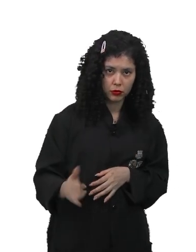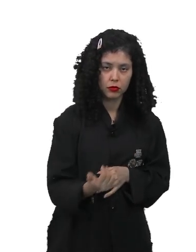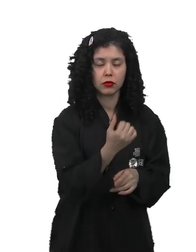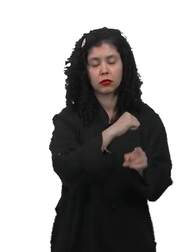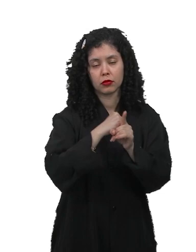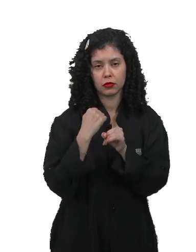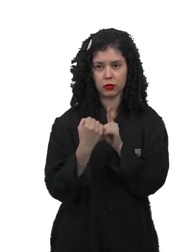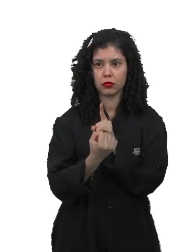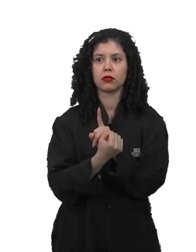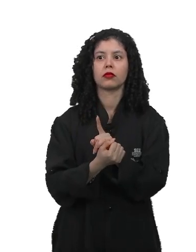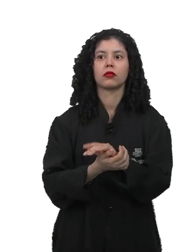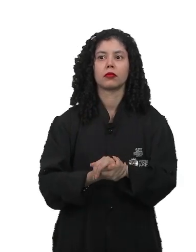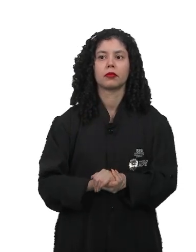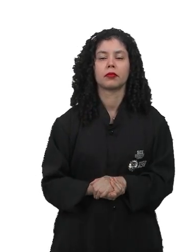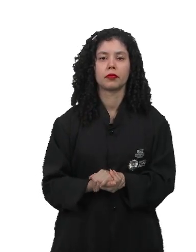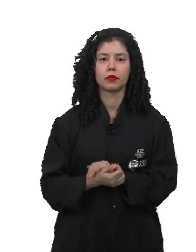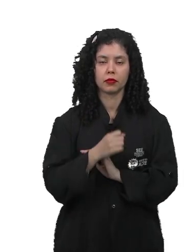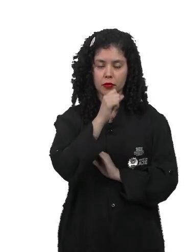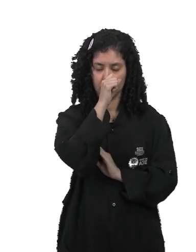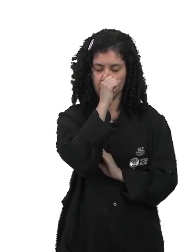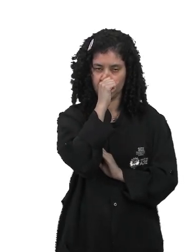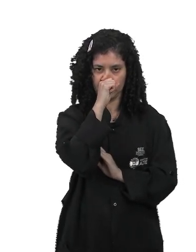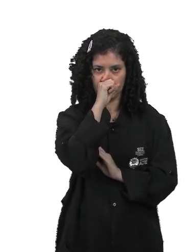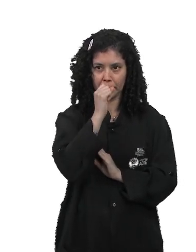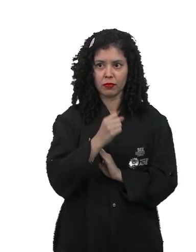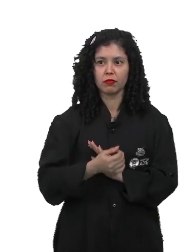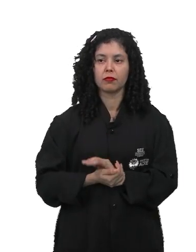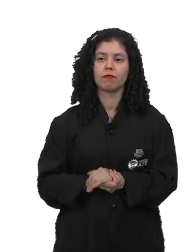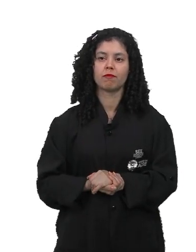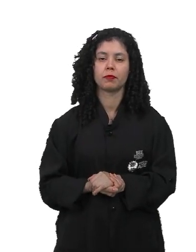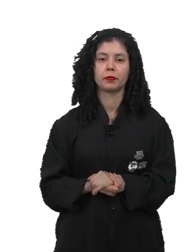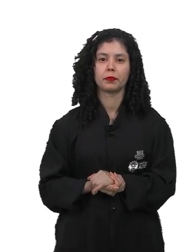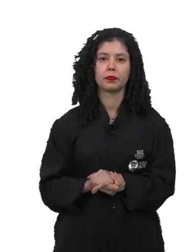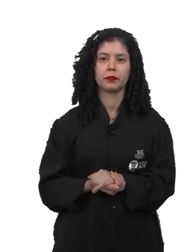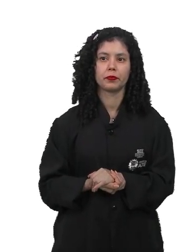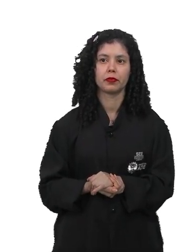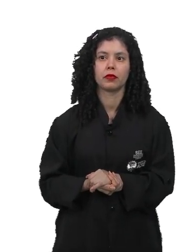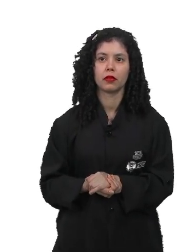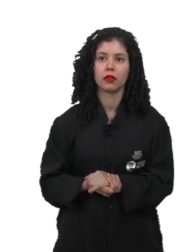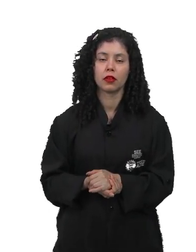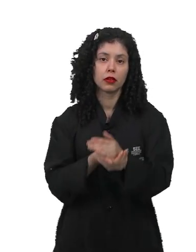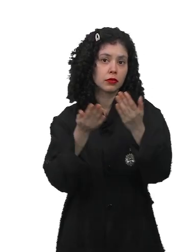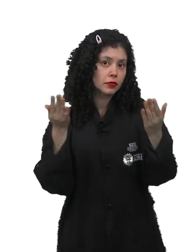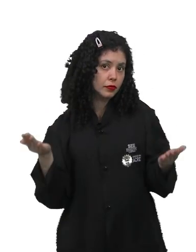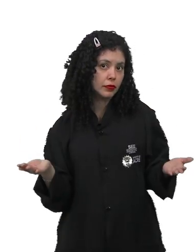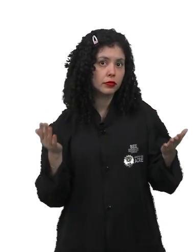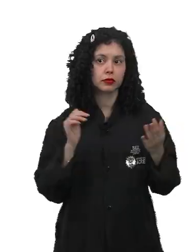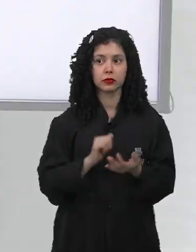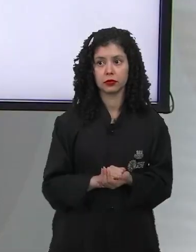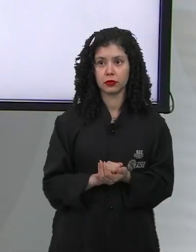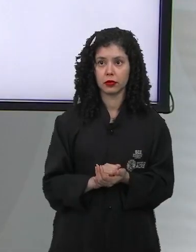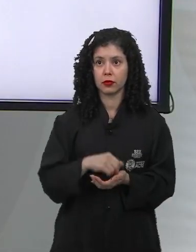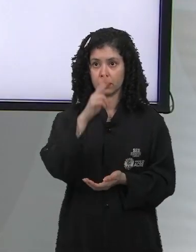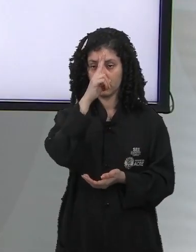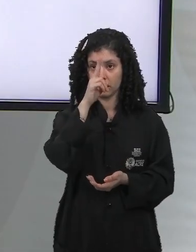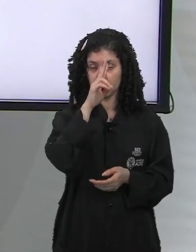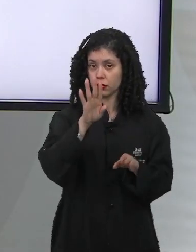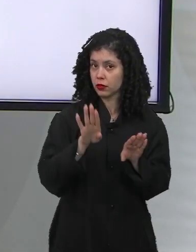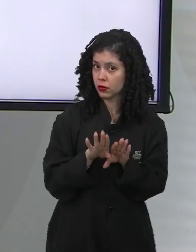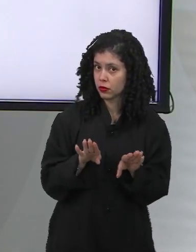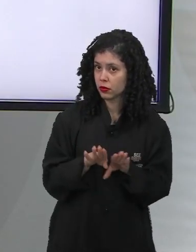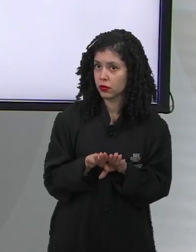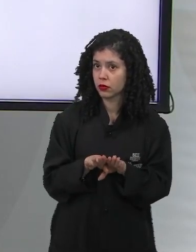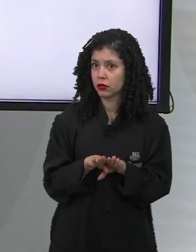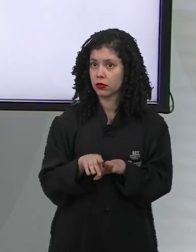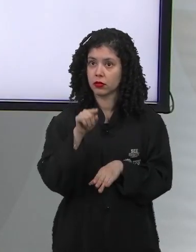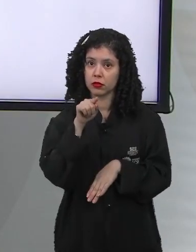tenham oportunidades equitativas na sociedade. Então, pessoal, vale lembrar também